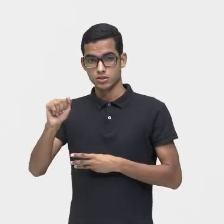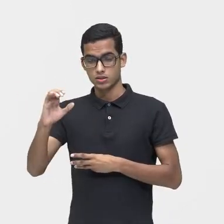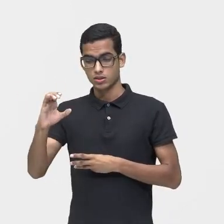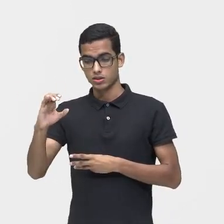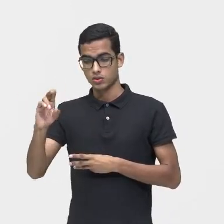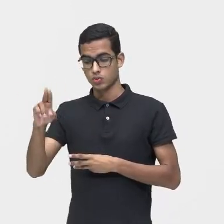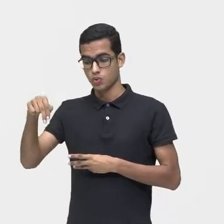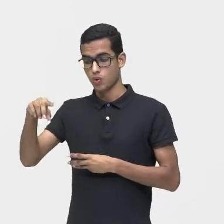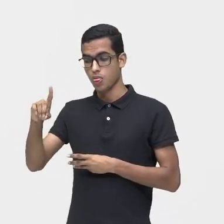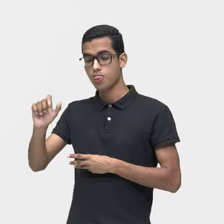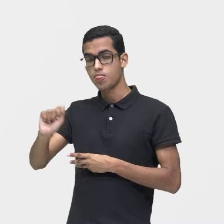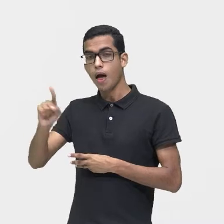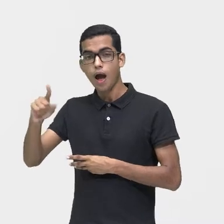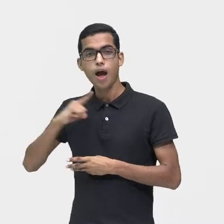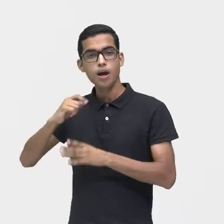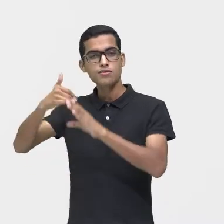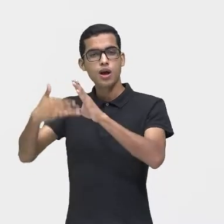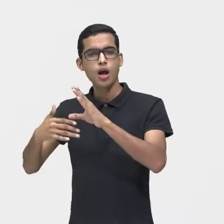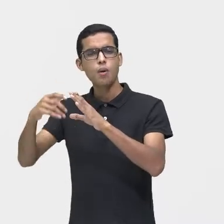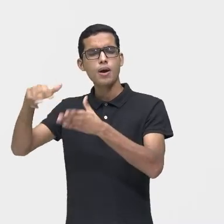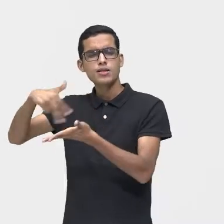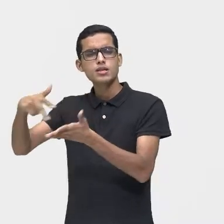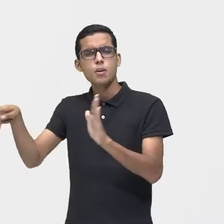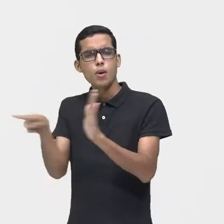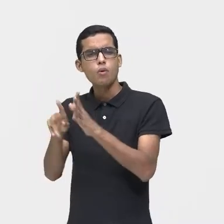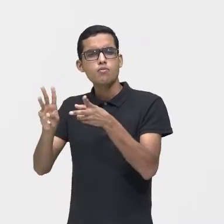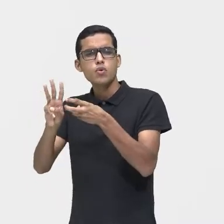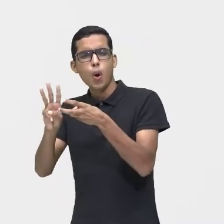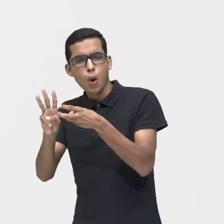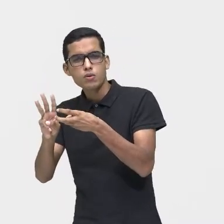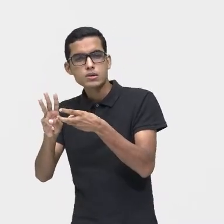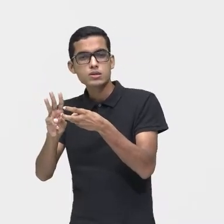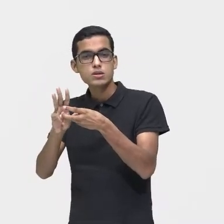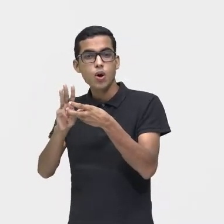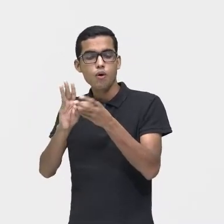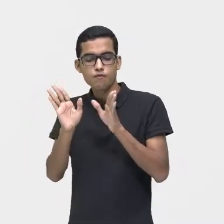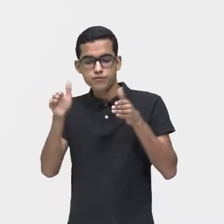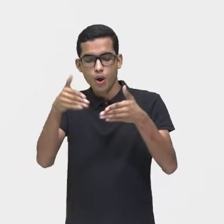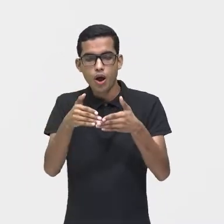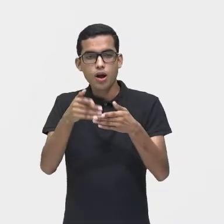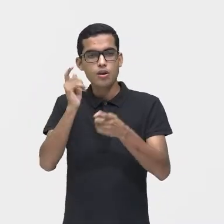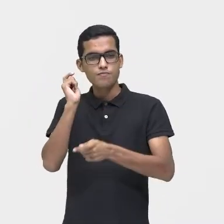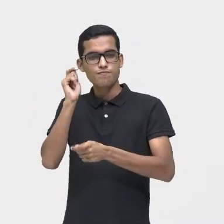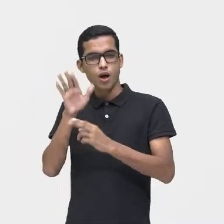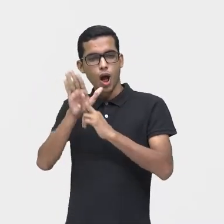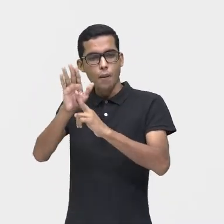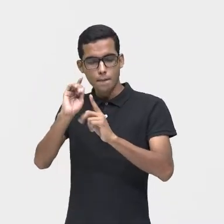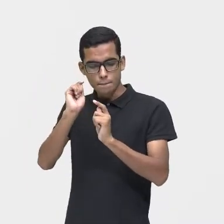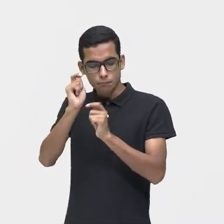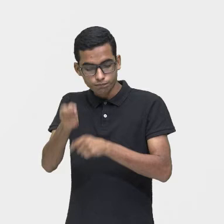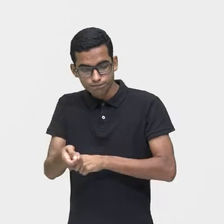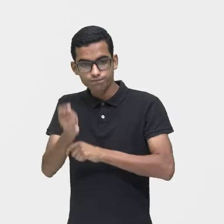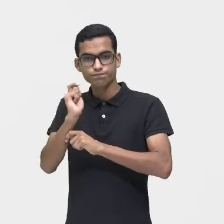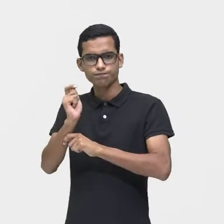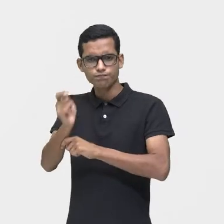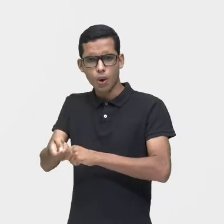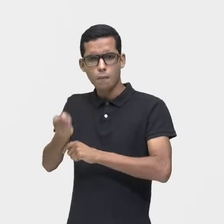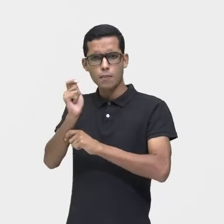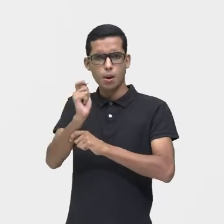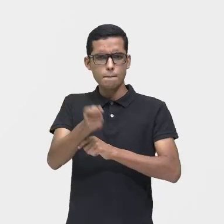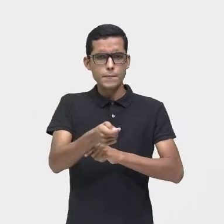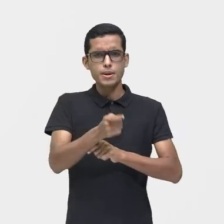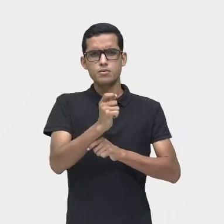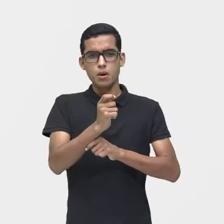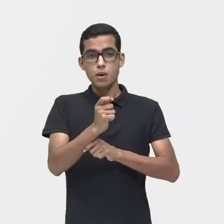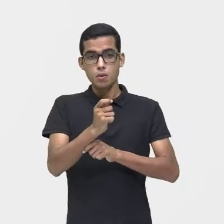indígenas brasileiras dedicadas à representação da pescaria. Os dançarinos distribuem-se de maneira que